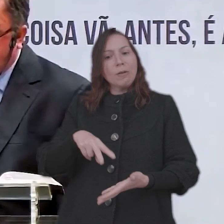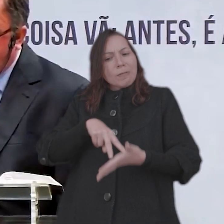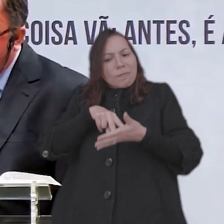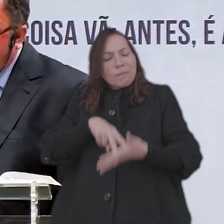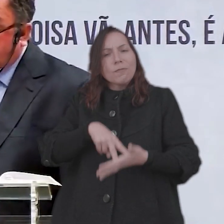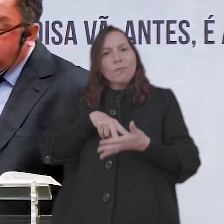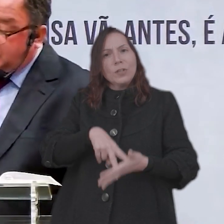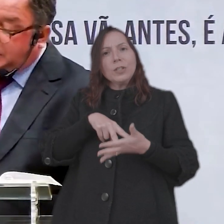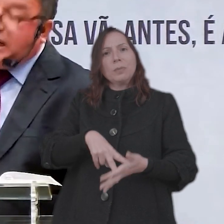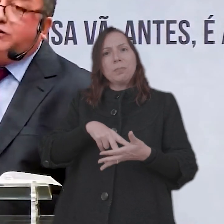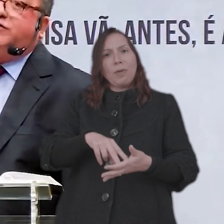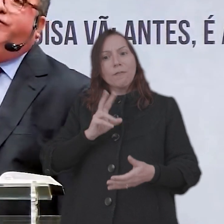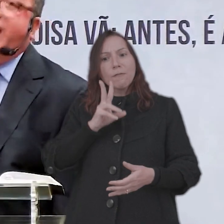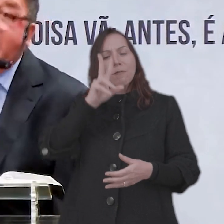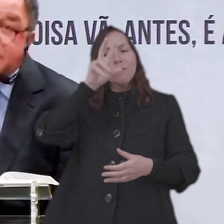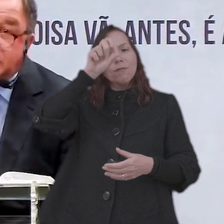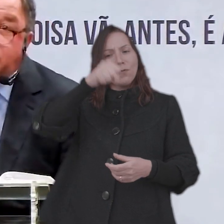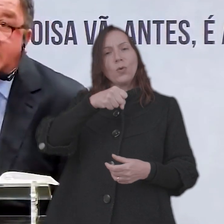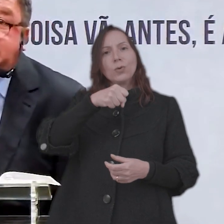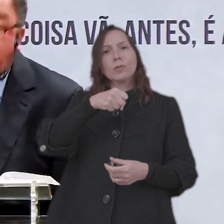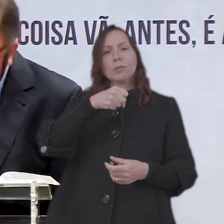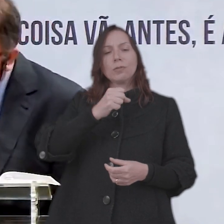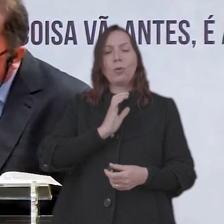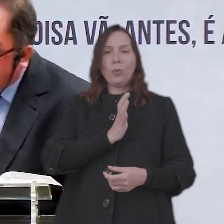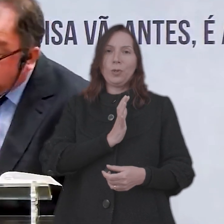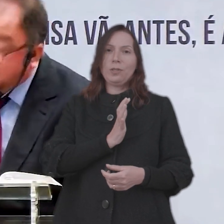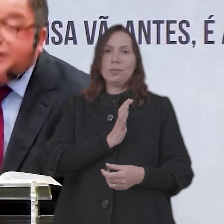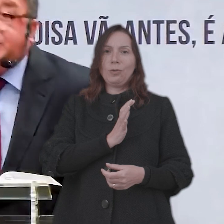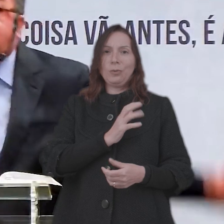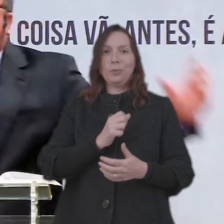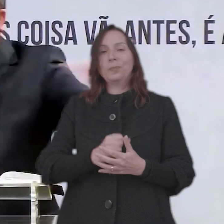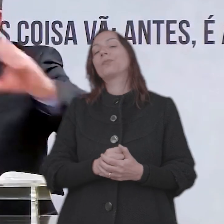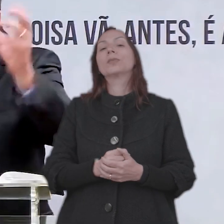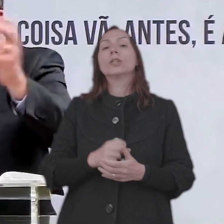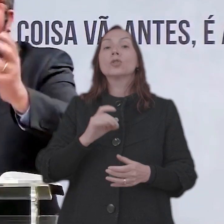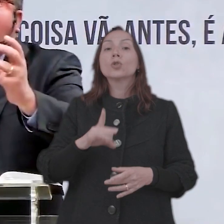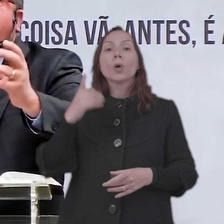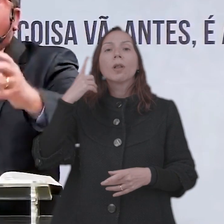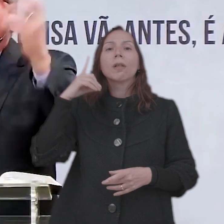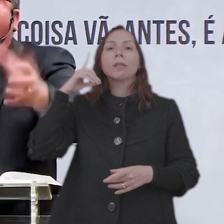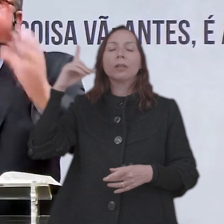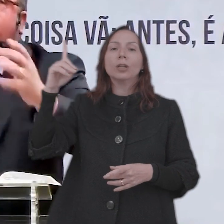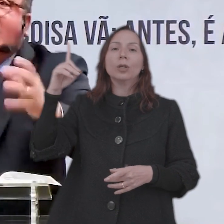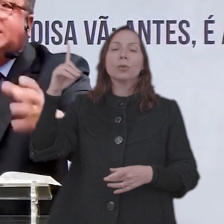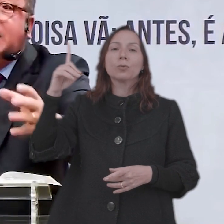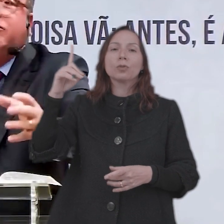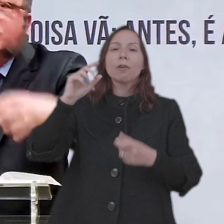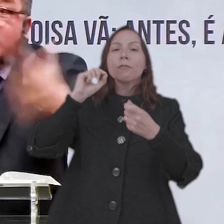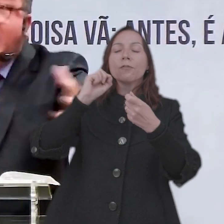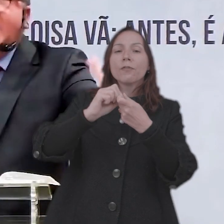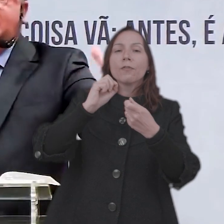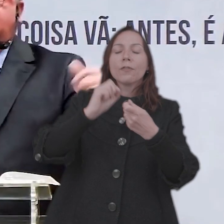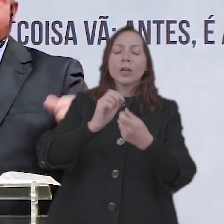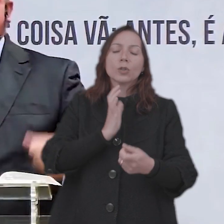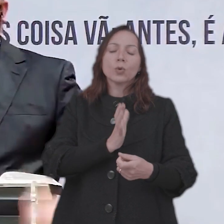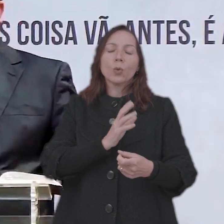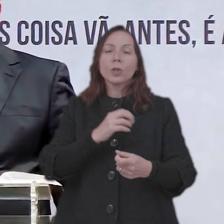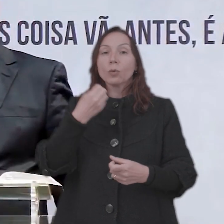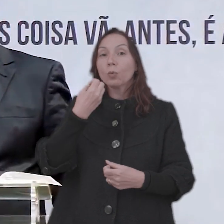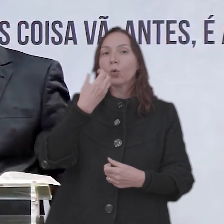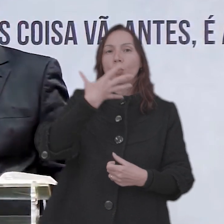seu coração, somente Deus firma seu coração, somente Deus pode criar um novo coração, só